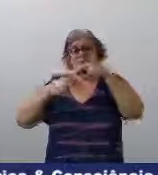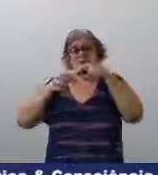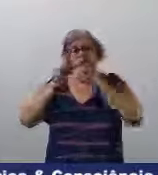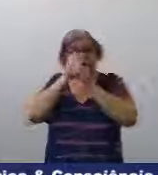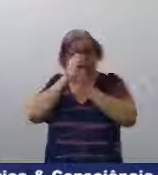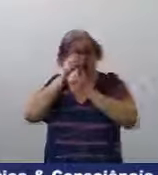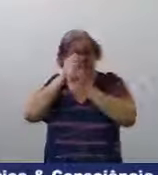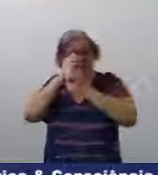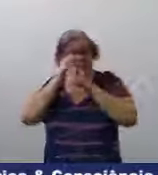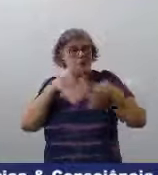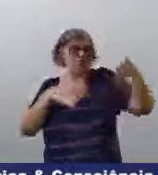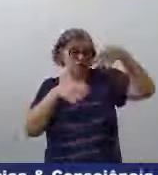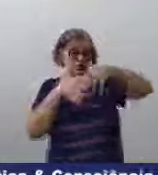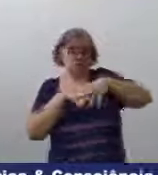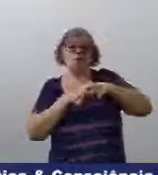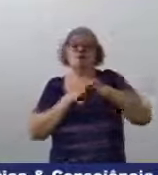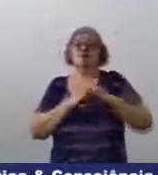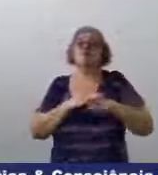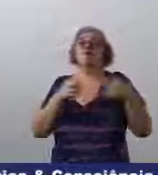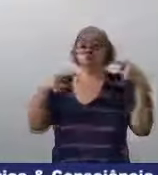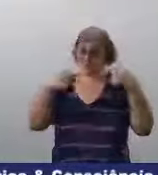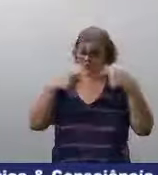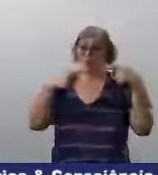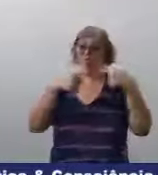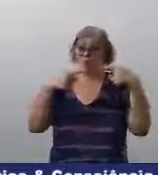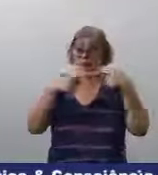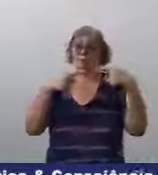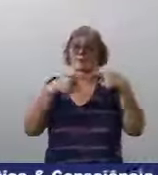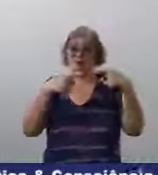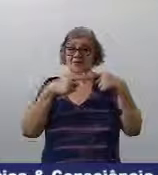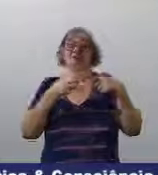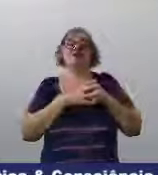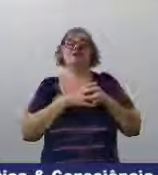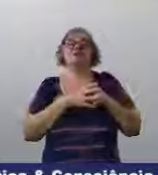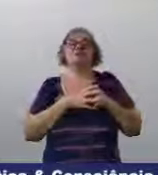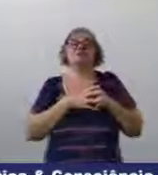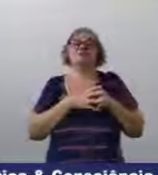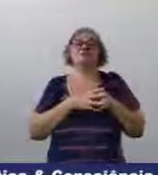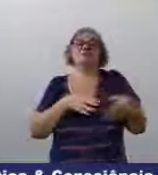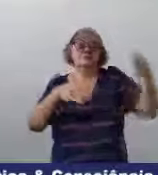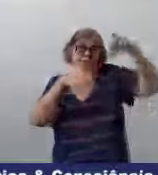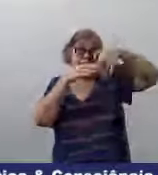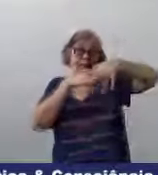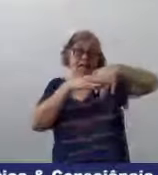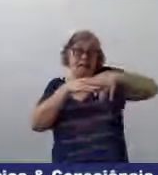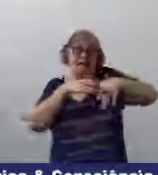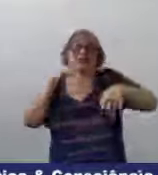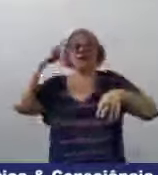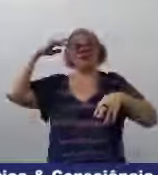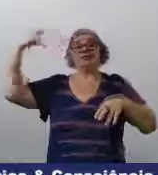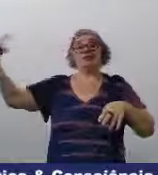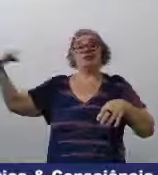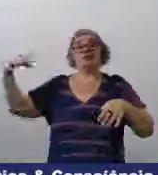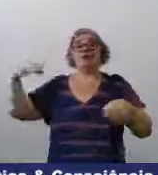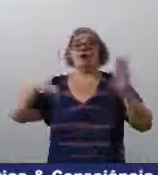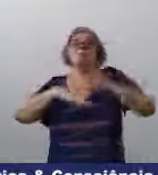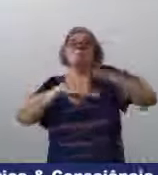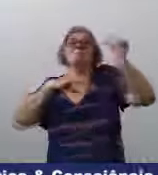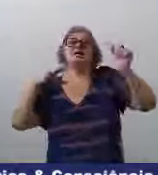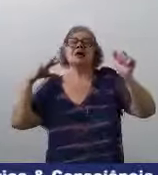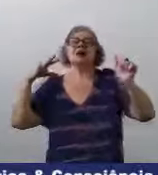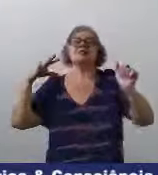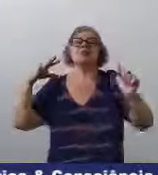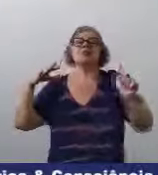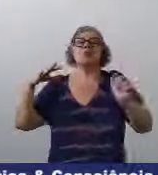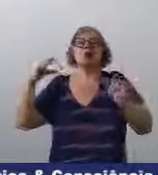ensaio. Vamos concordar, desde que a pessoa coloque no outro tubo de ensaio uma supercorda, que é a teoria mais atual